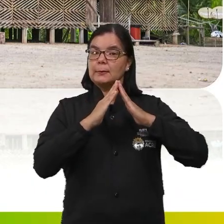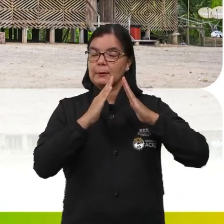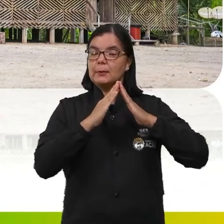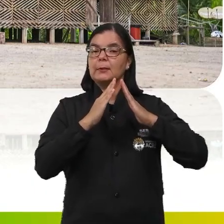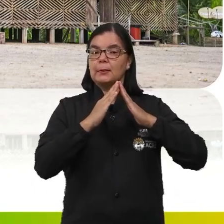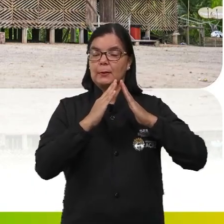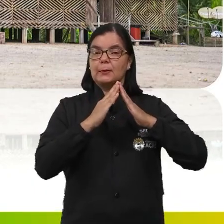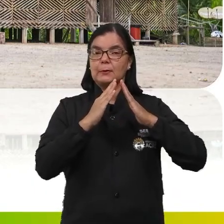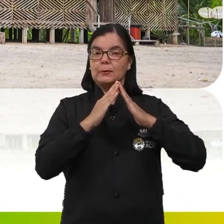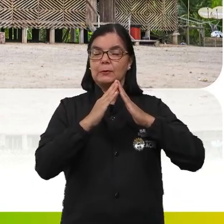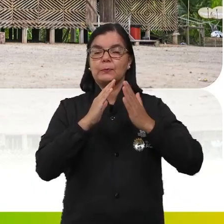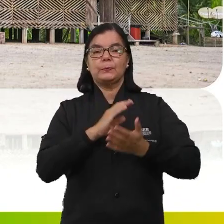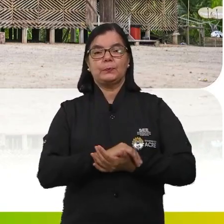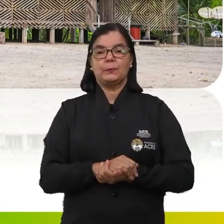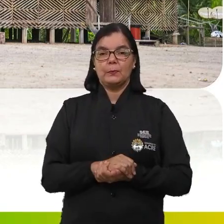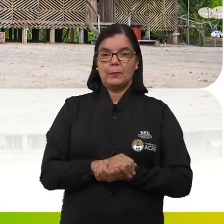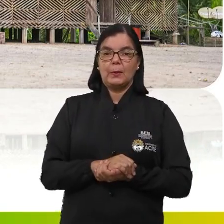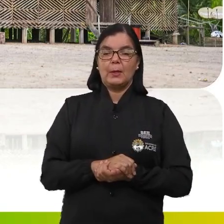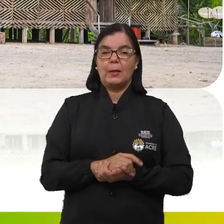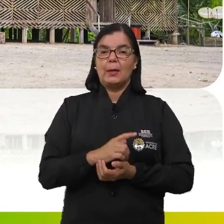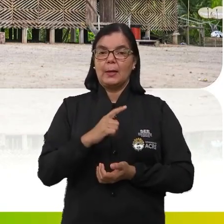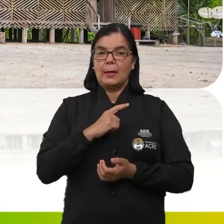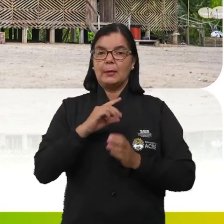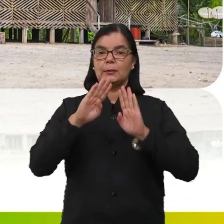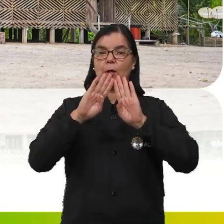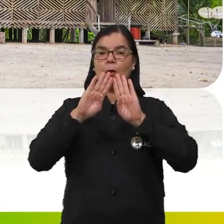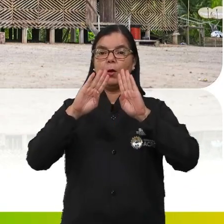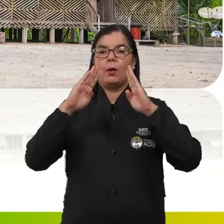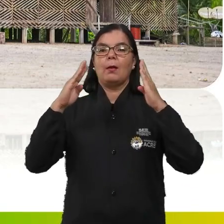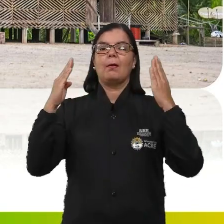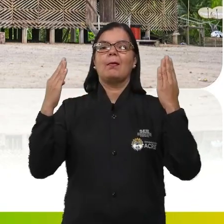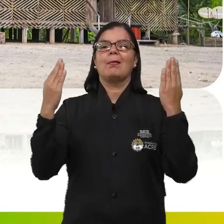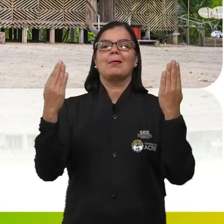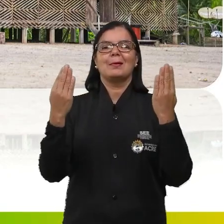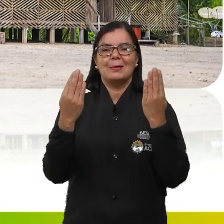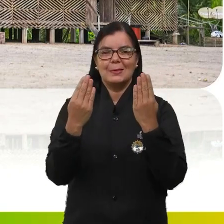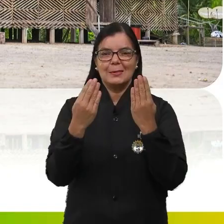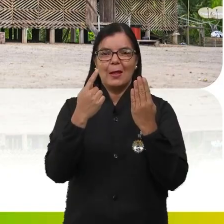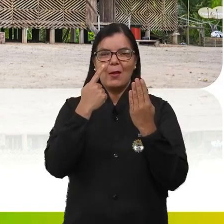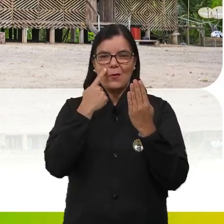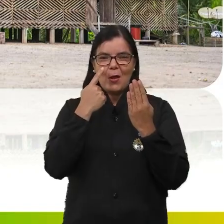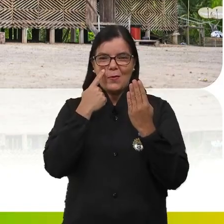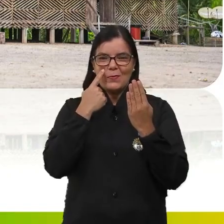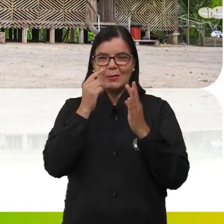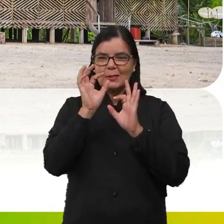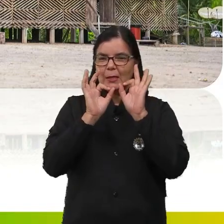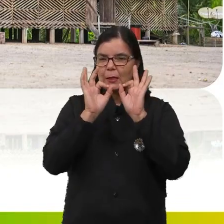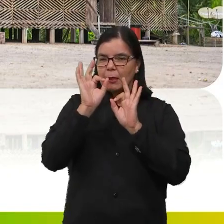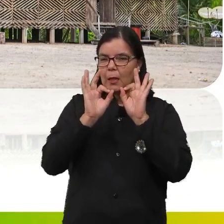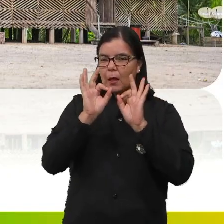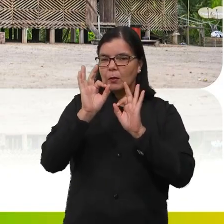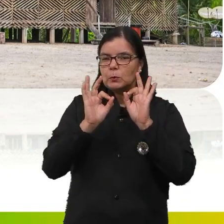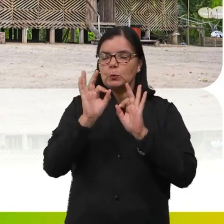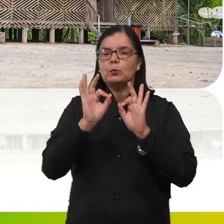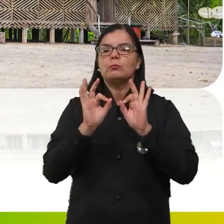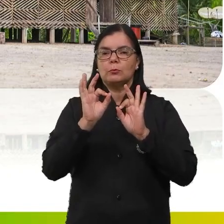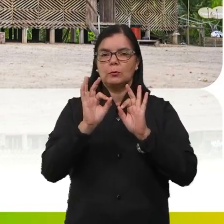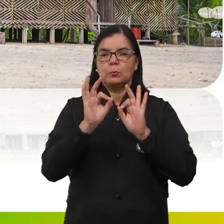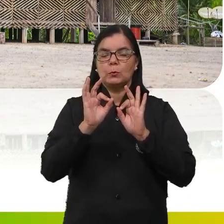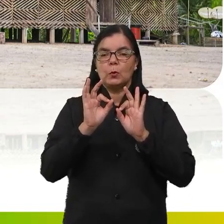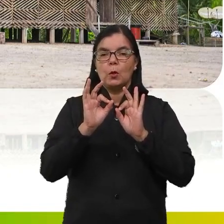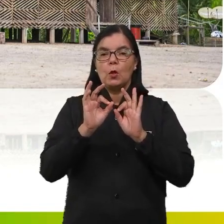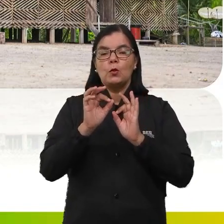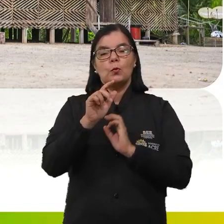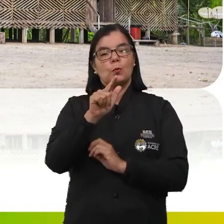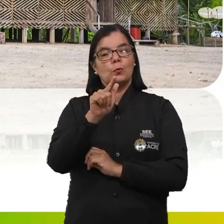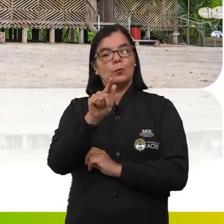dessa, como é que a gente chama? Essa cerquinha aqui da varanda, é toda trabalhada no